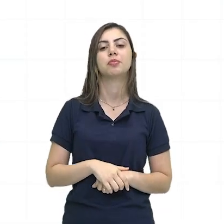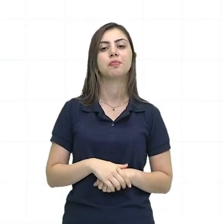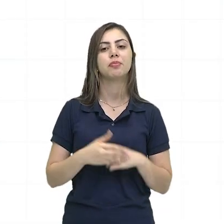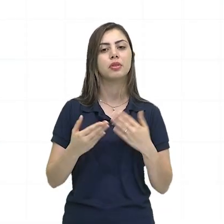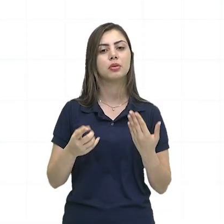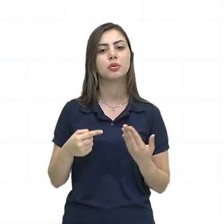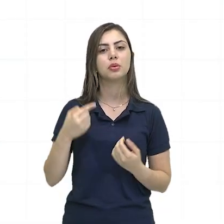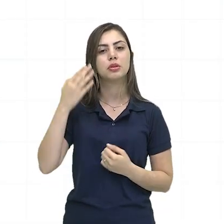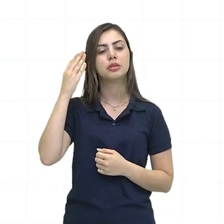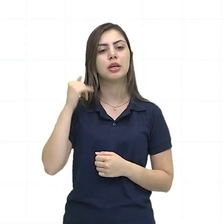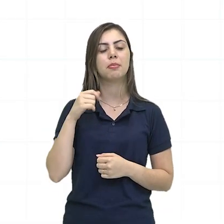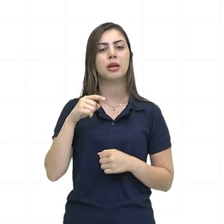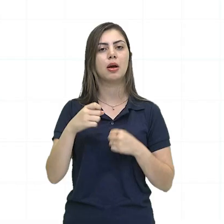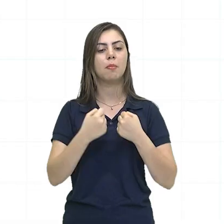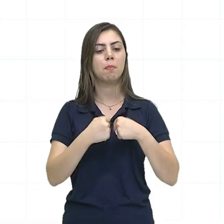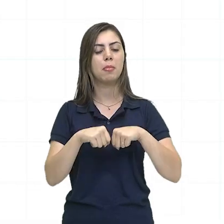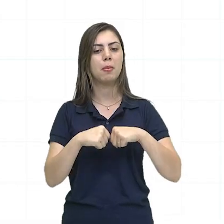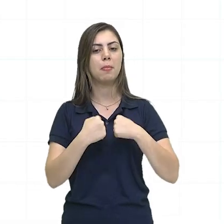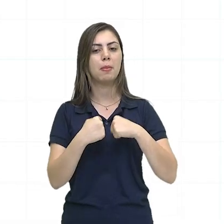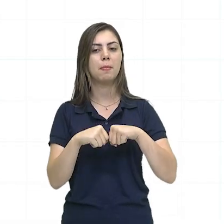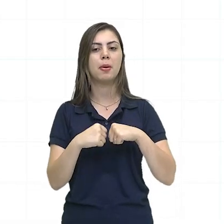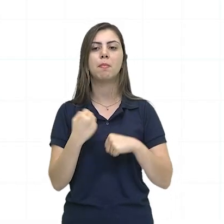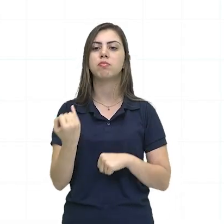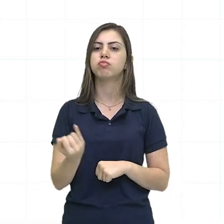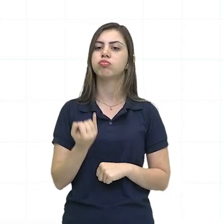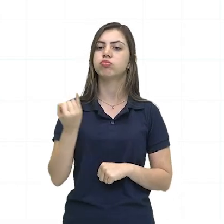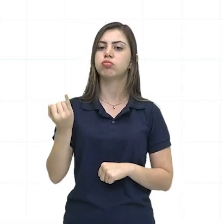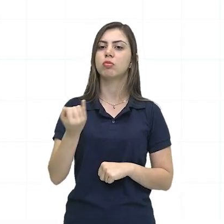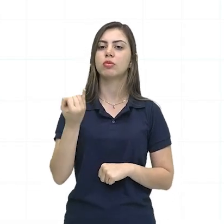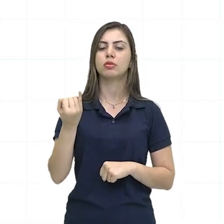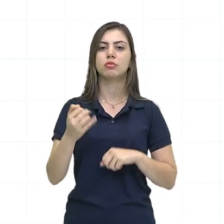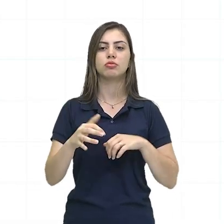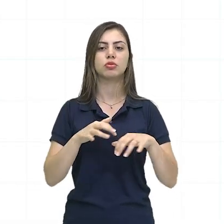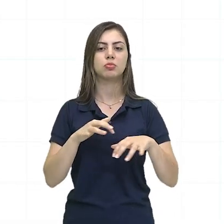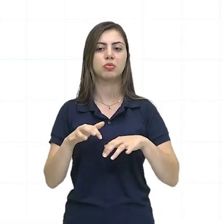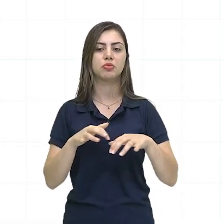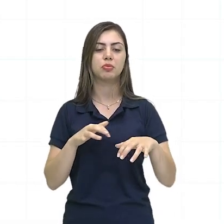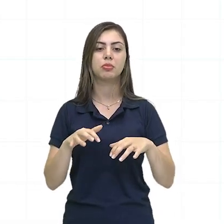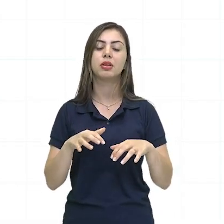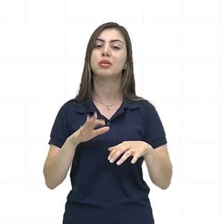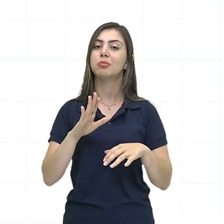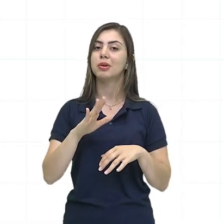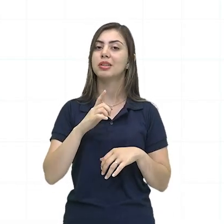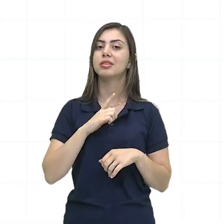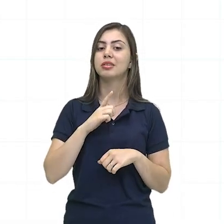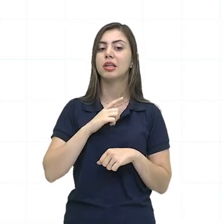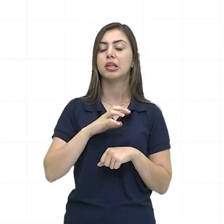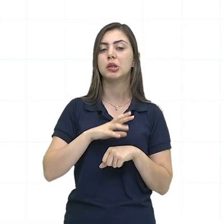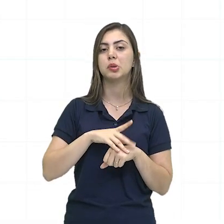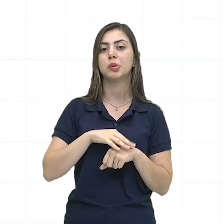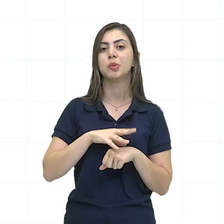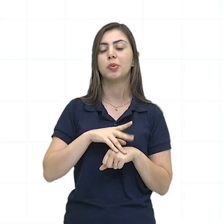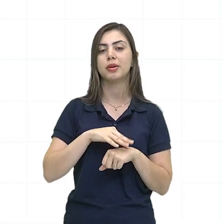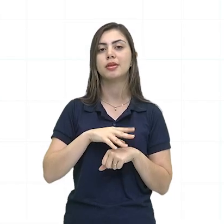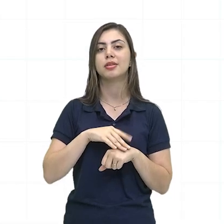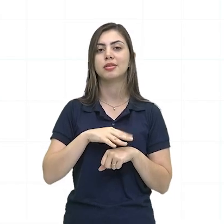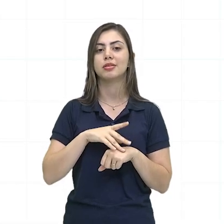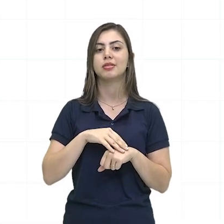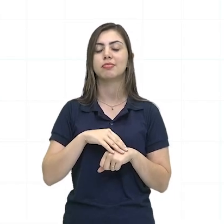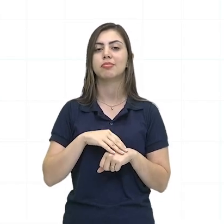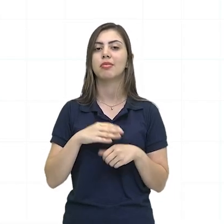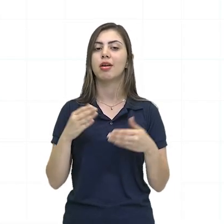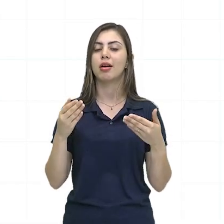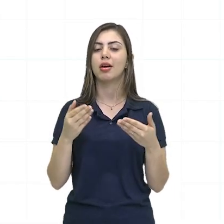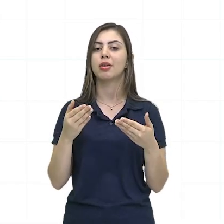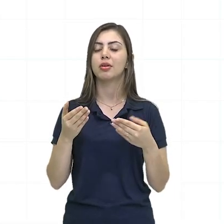tão importantes, são elas que nos permitem os nossos movimentos, as doenças associadas a essas